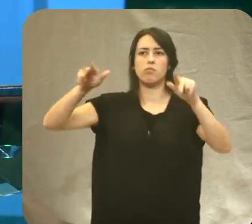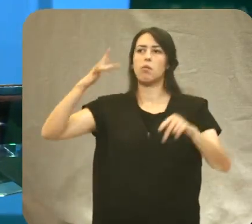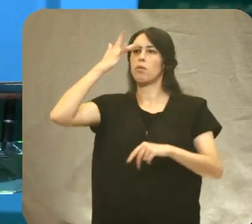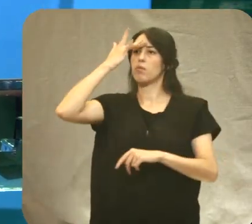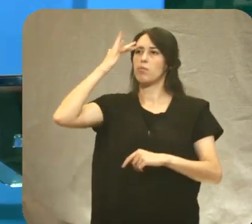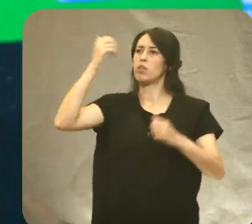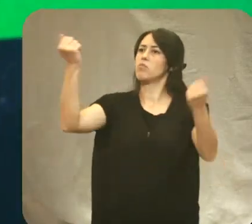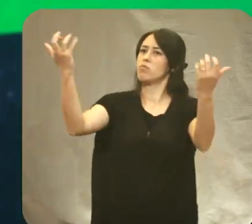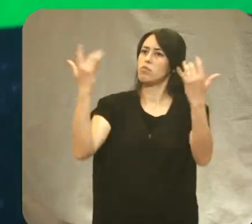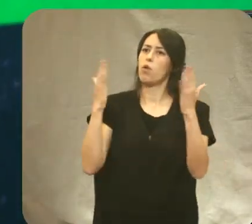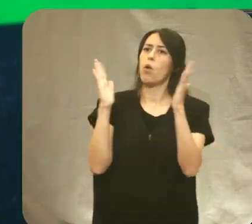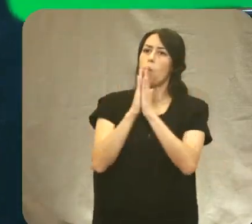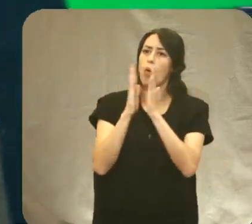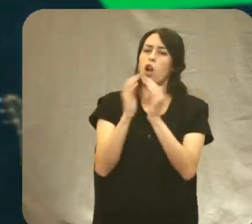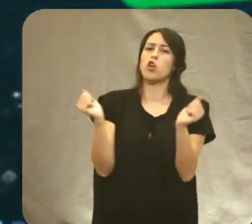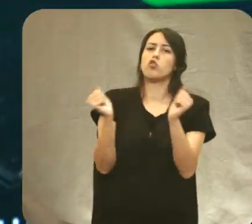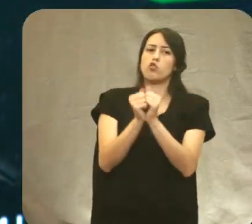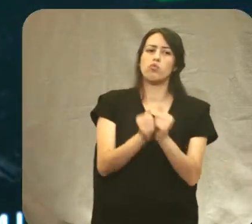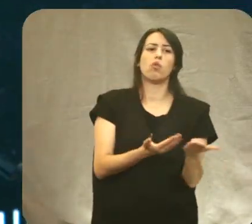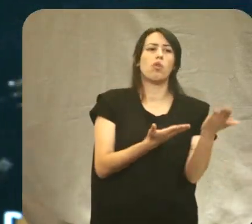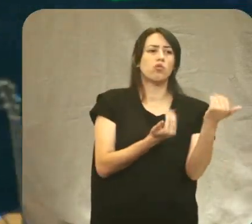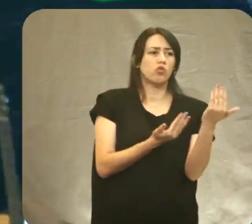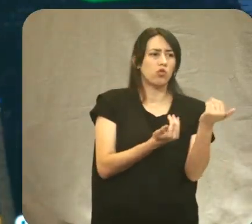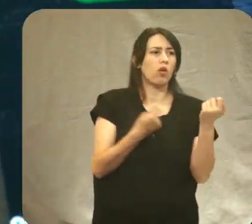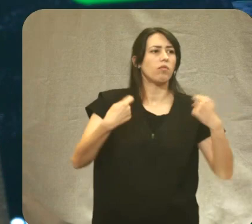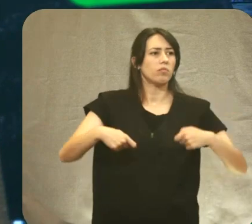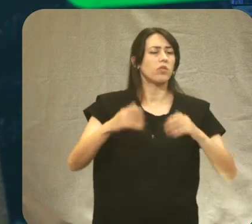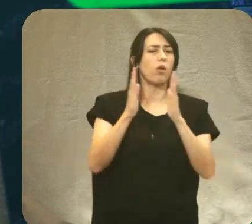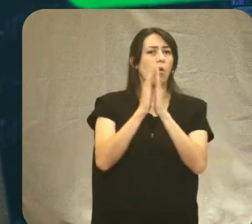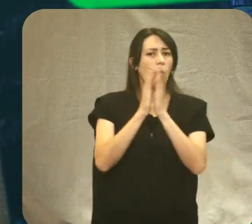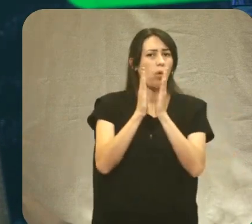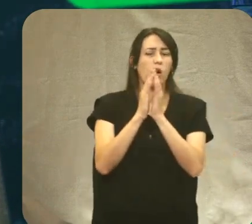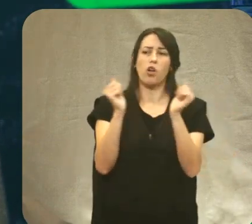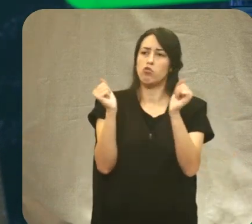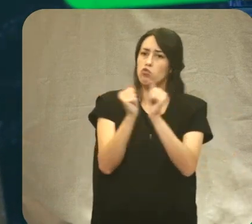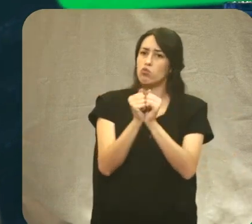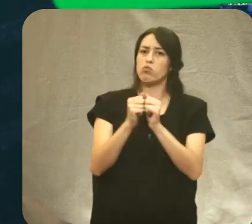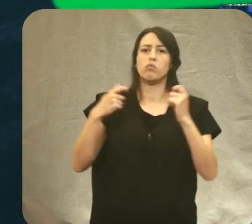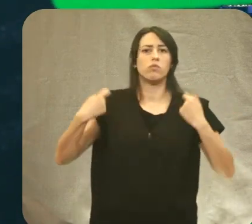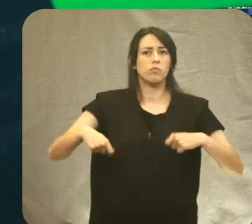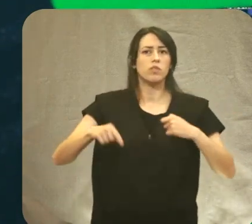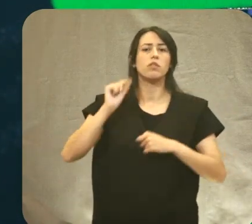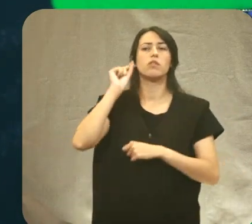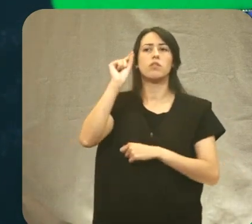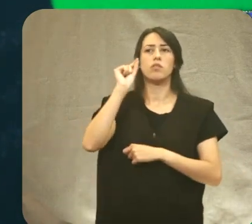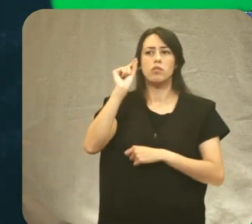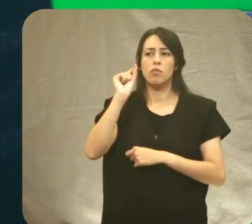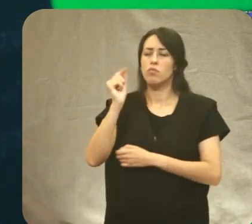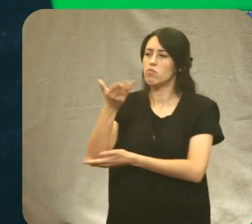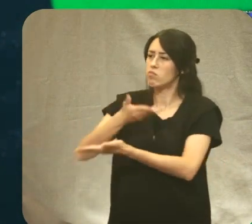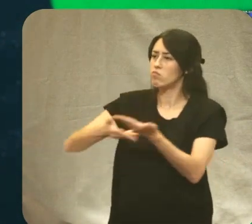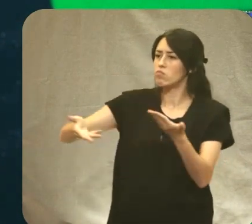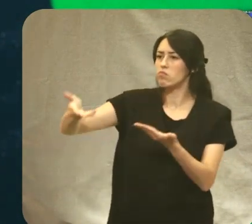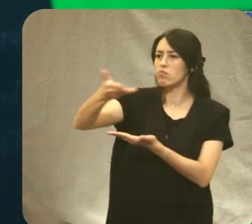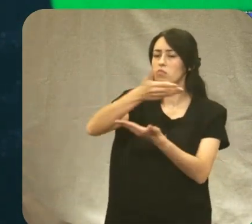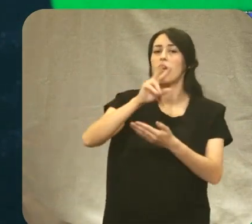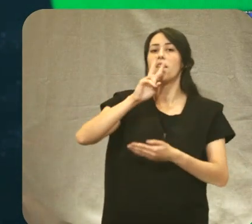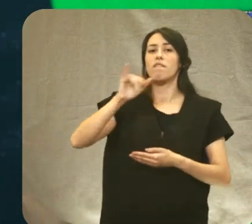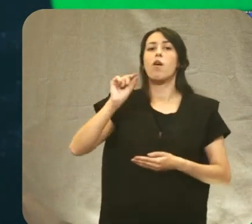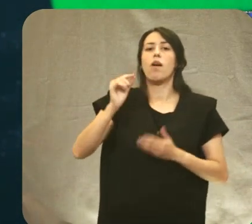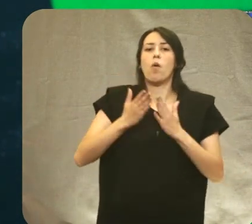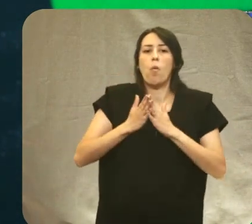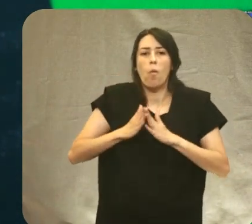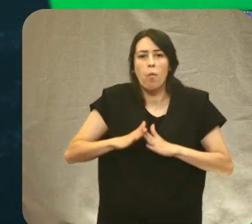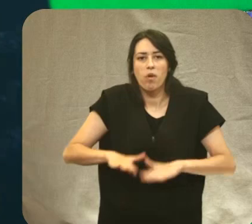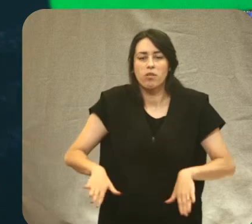juntos. Vamos unir os grupos da juventude para orar juntos, e a unidade vai vir porque ela é uma